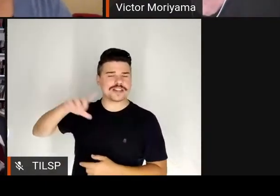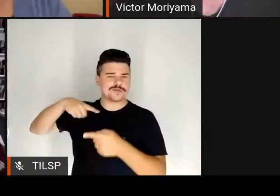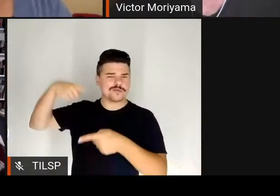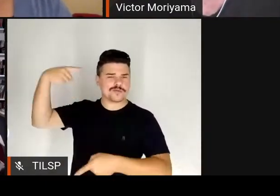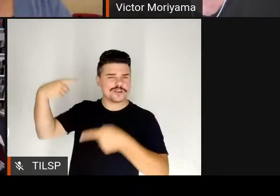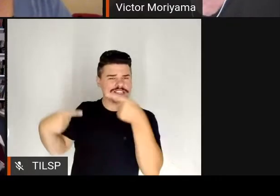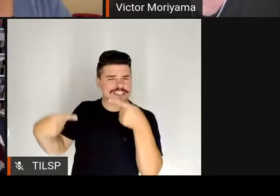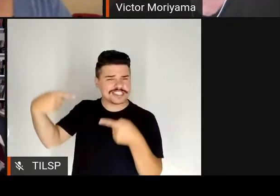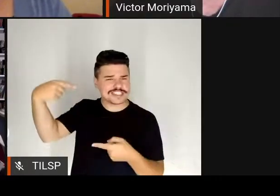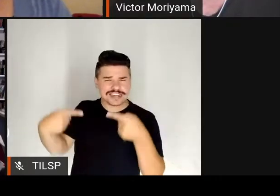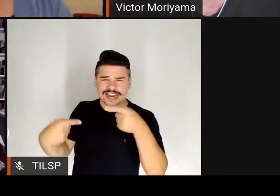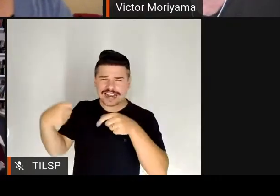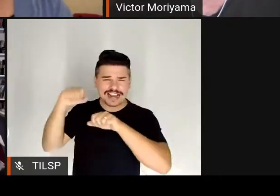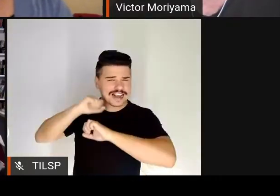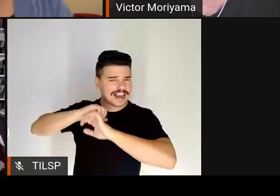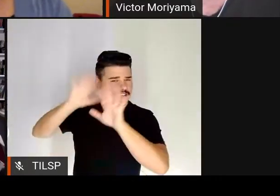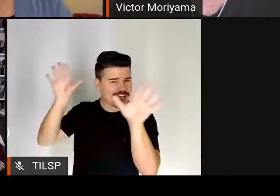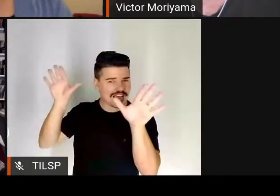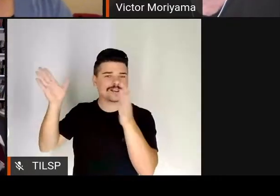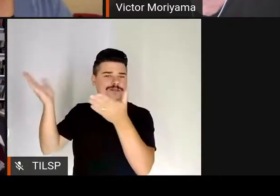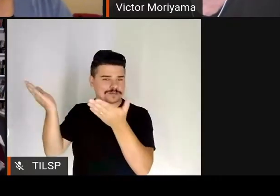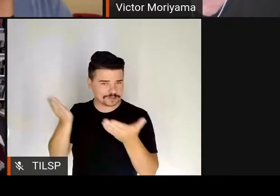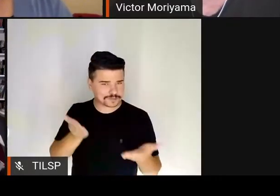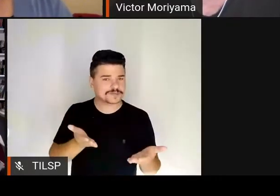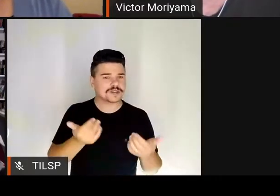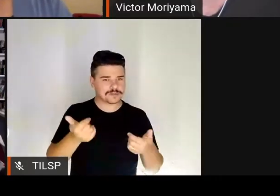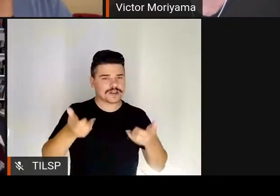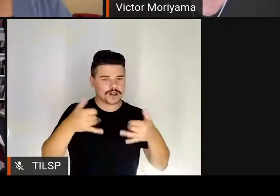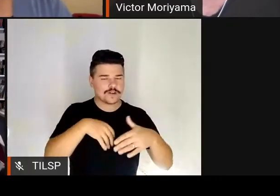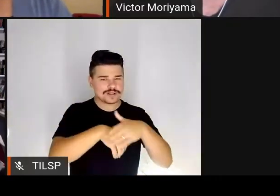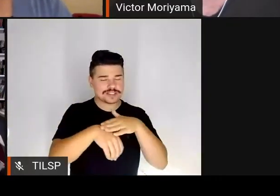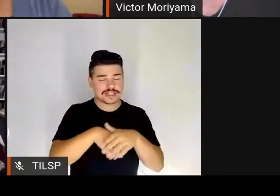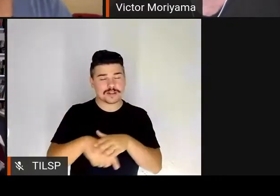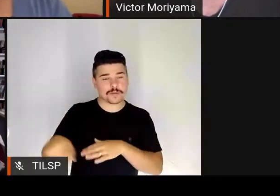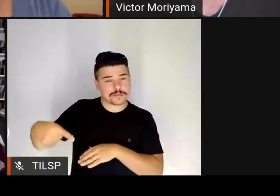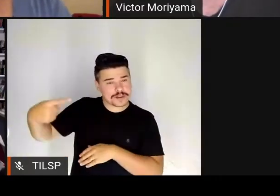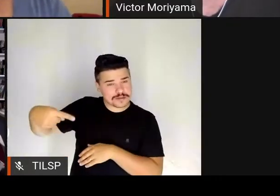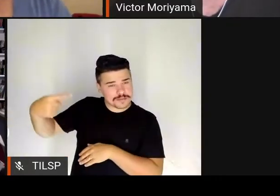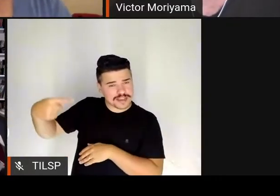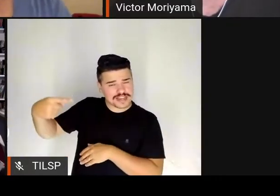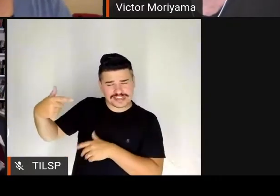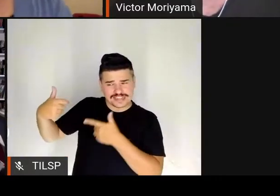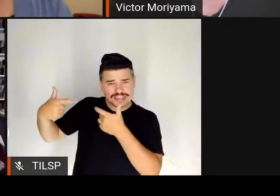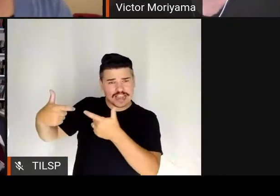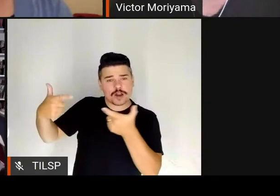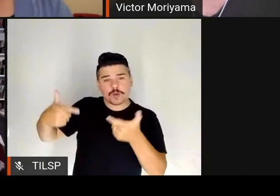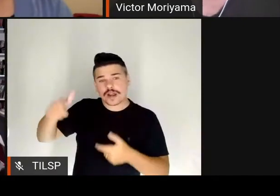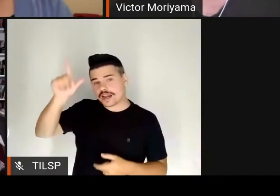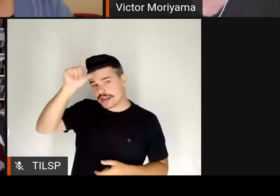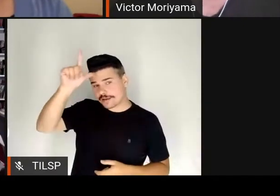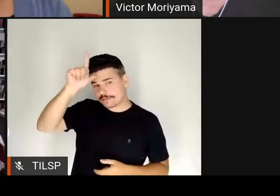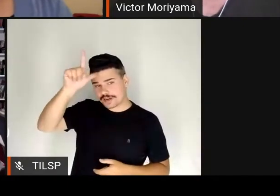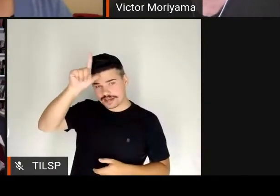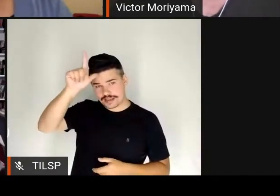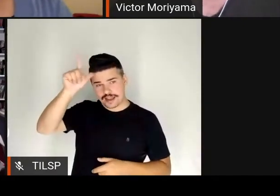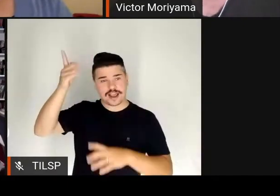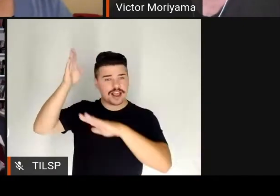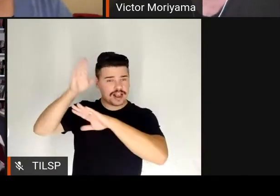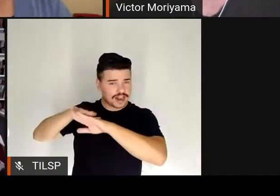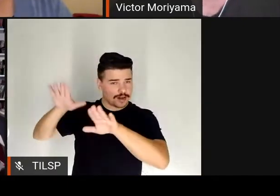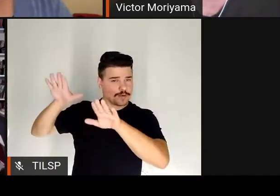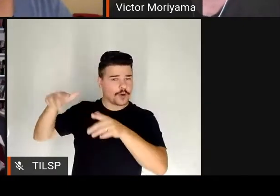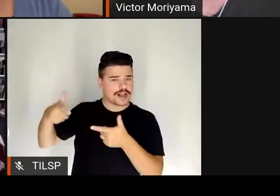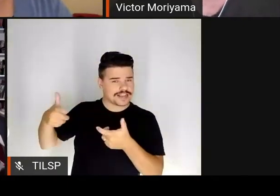Isso é um pouco que eu queria trazer. Então, a partir do fim da Primeira Guerra Mundial na Alemanha, existe um